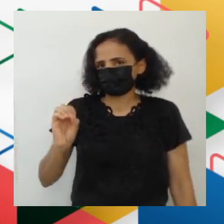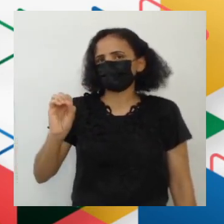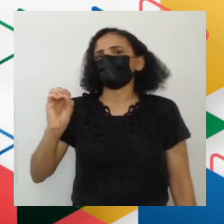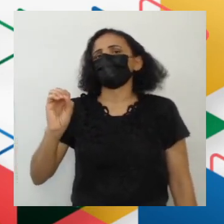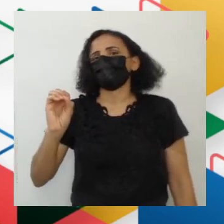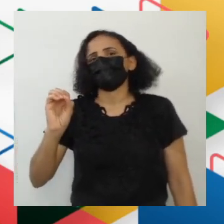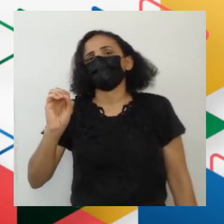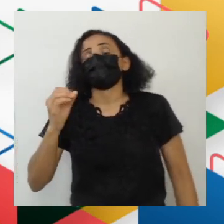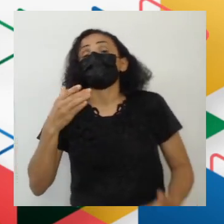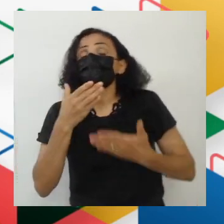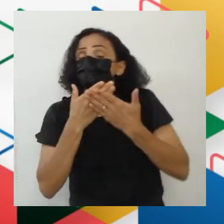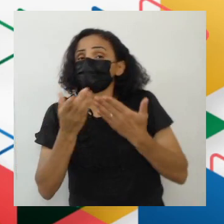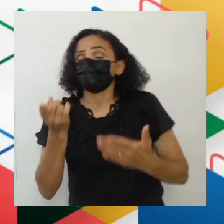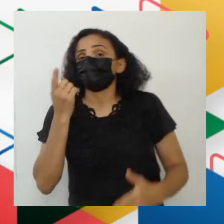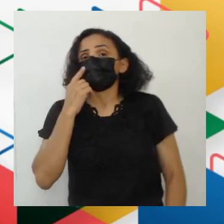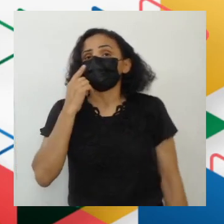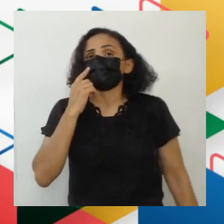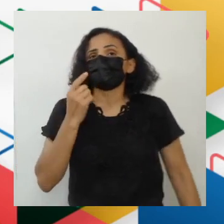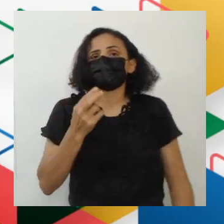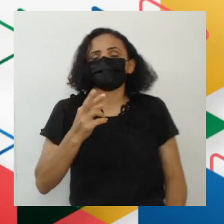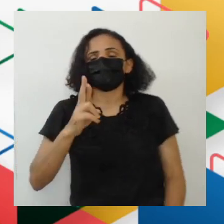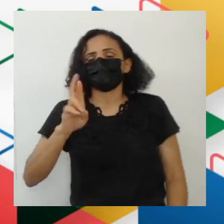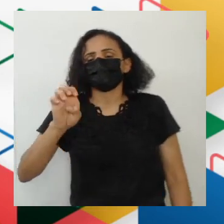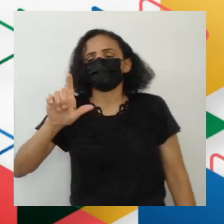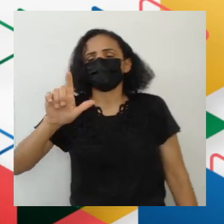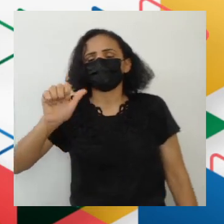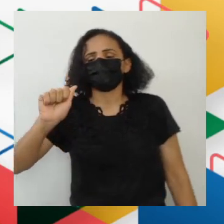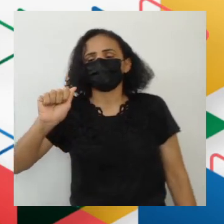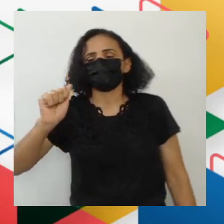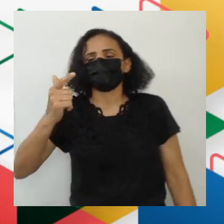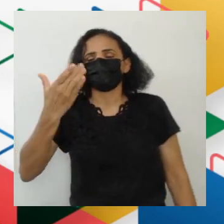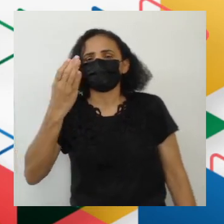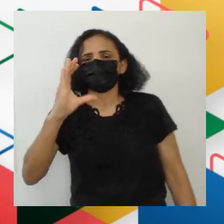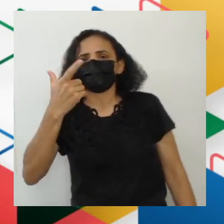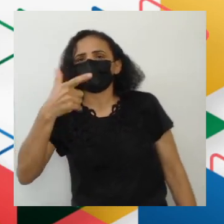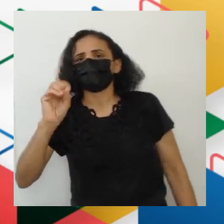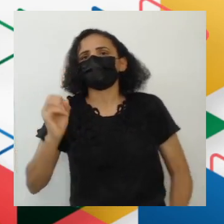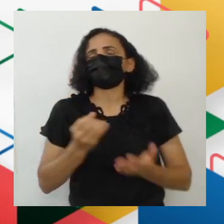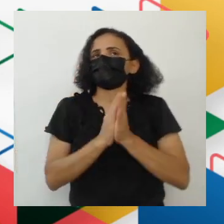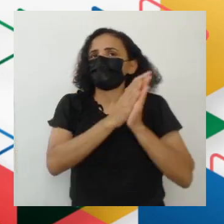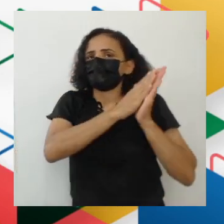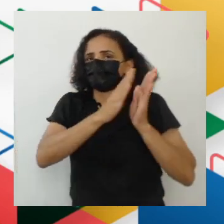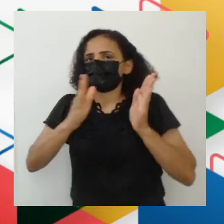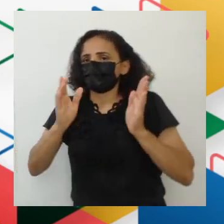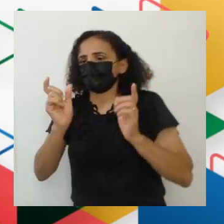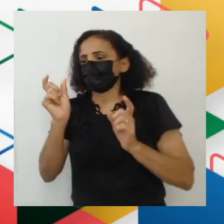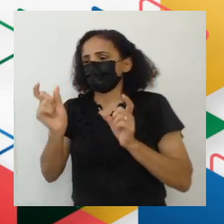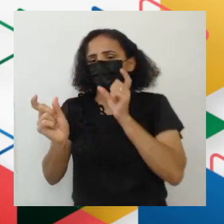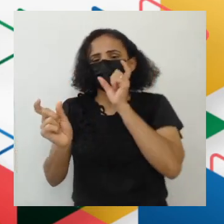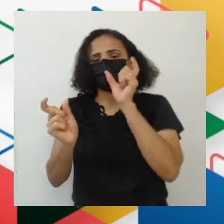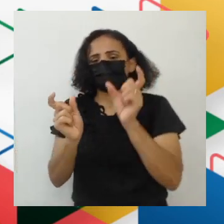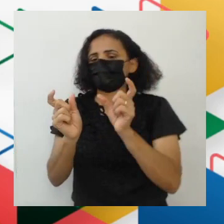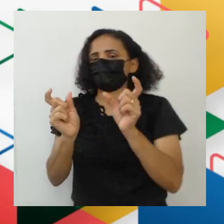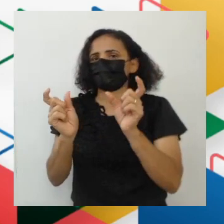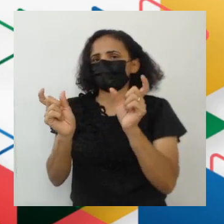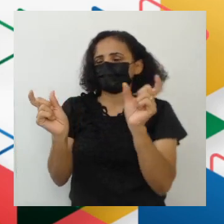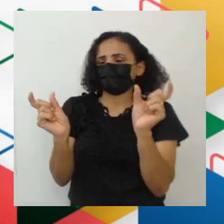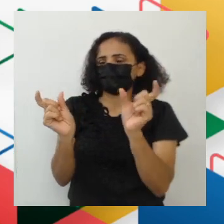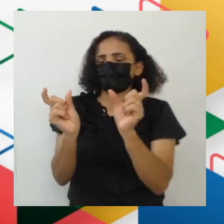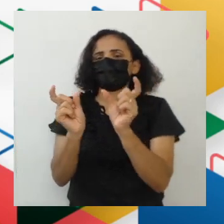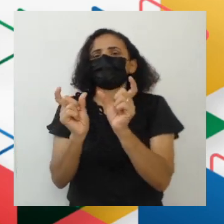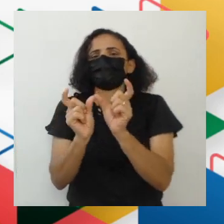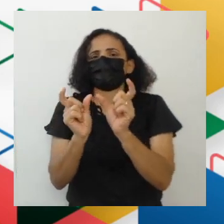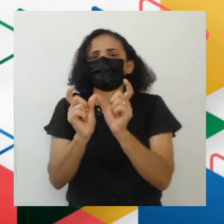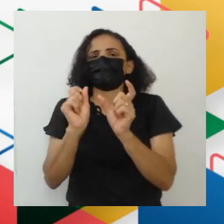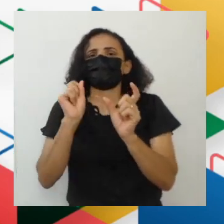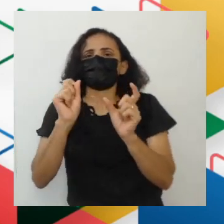letra R. A palavra relação começa pela letra R. Então, quando duas letras iguais se encontram,